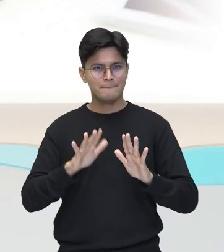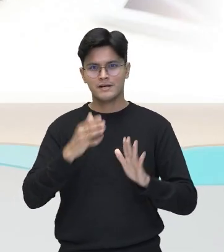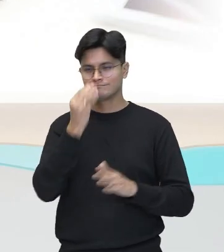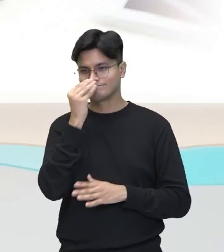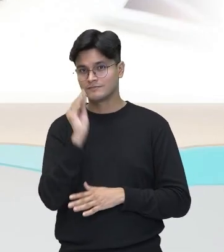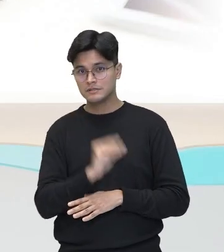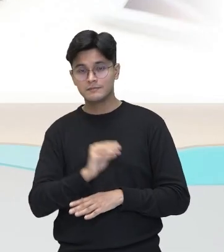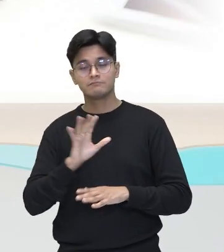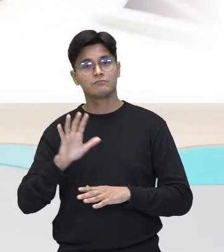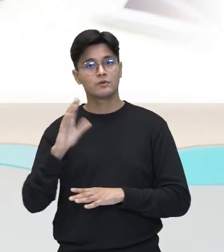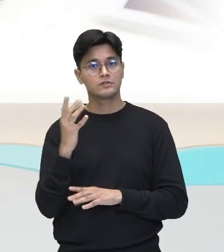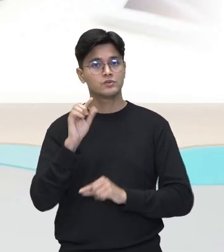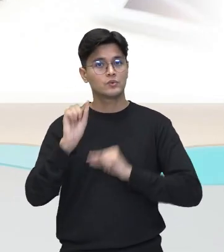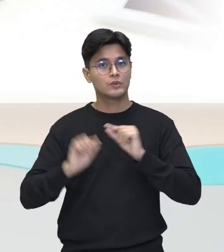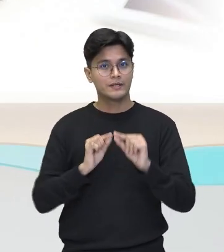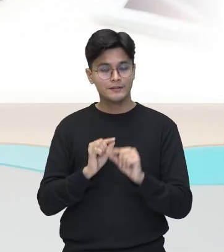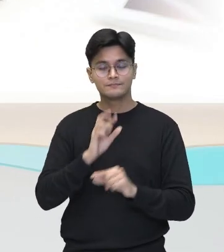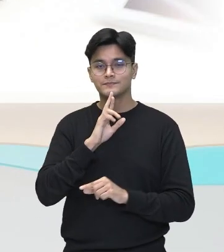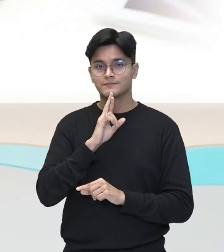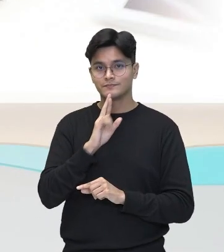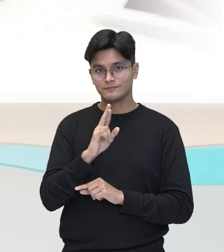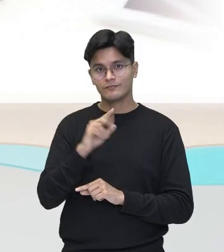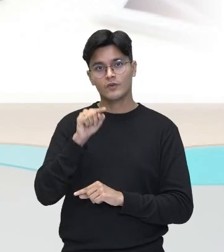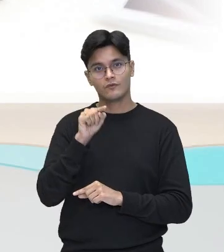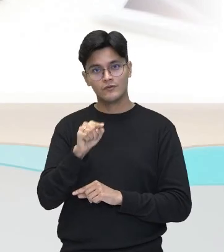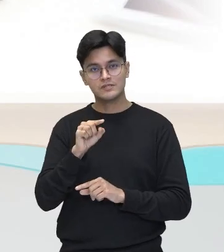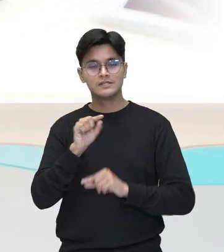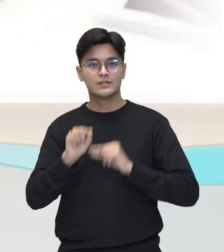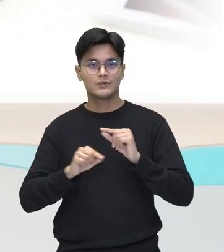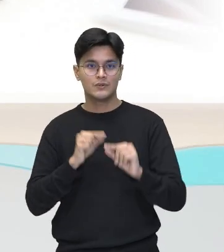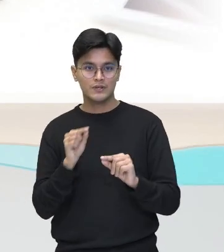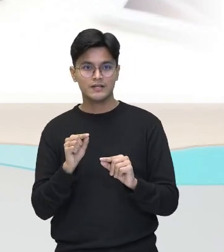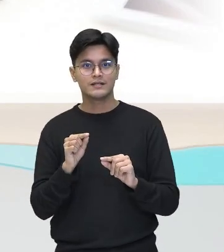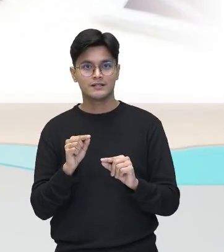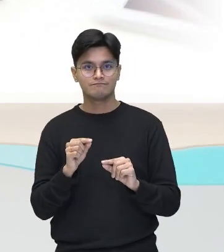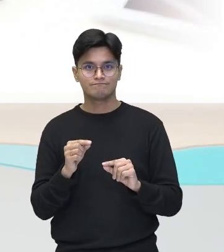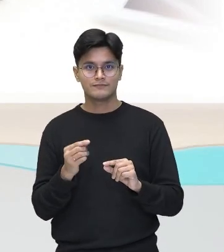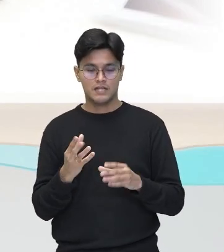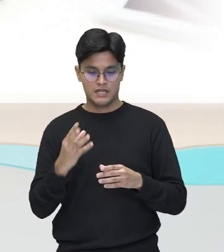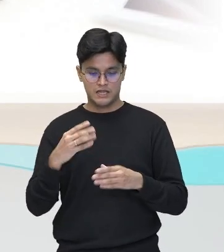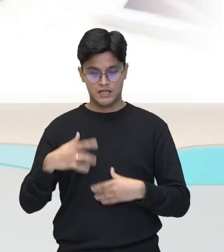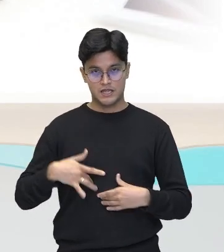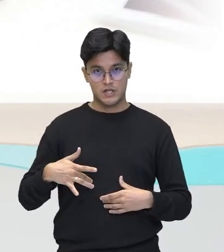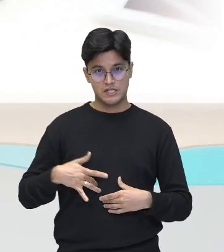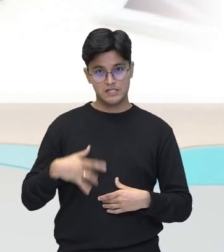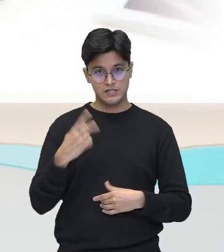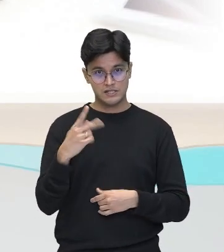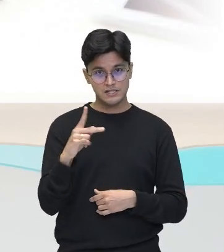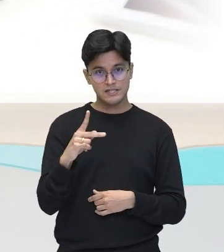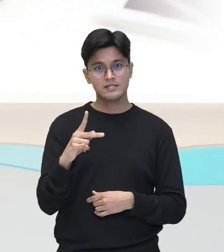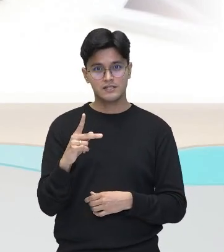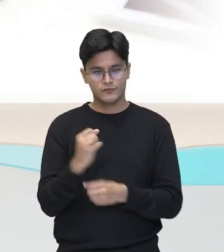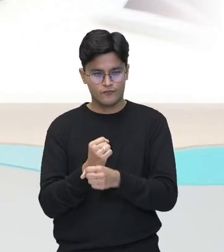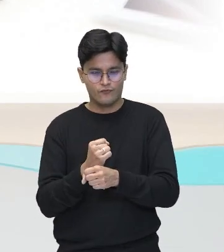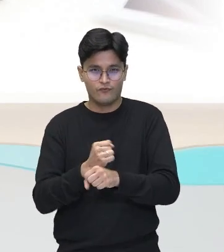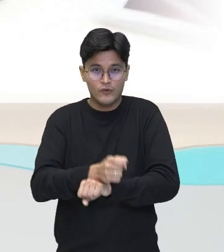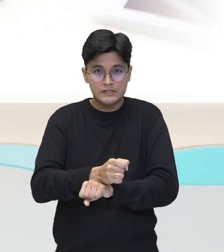E aí o que acontece? Enquanto isso, você está forçando a parte interna dos seus rins, né, com essa pressão,